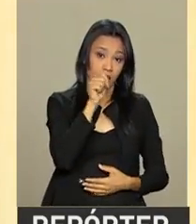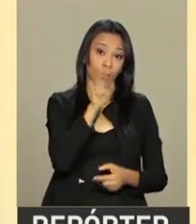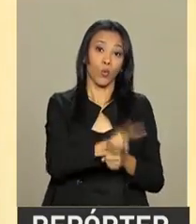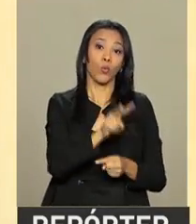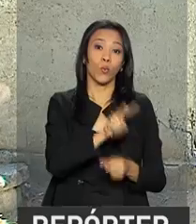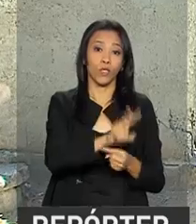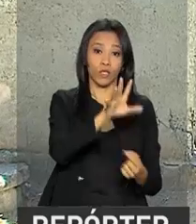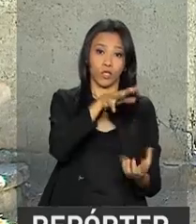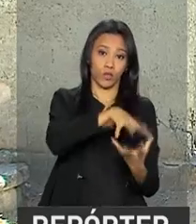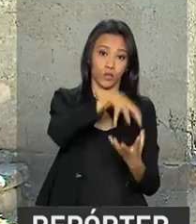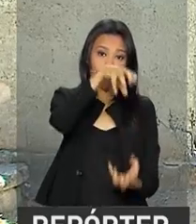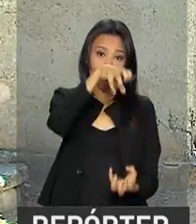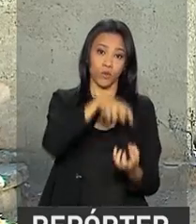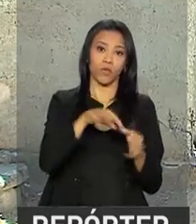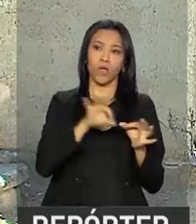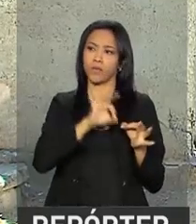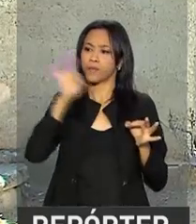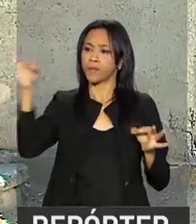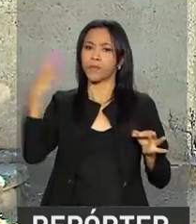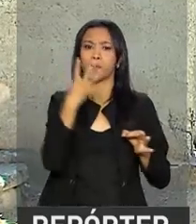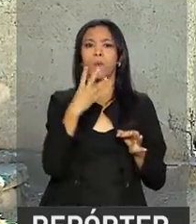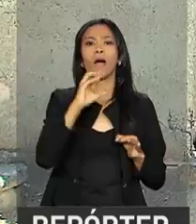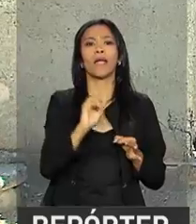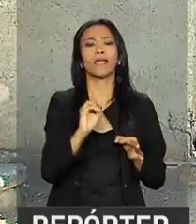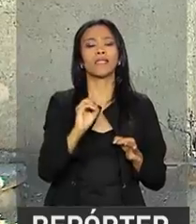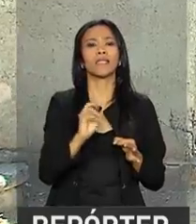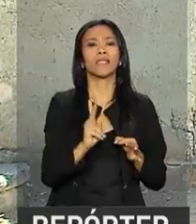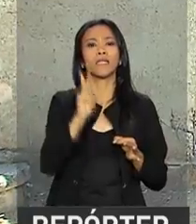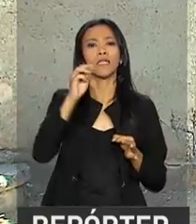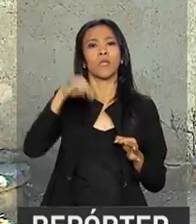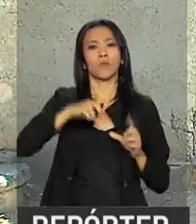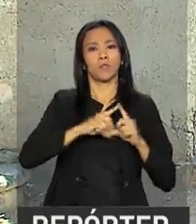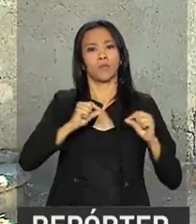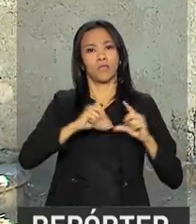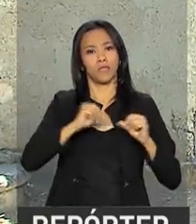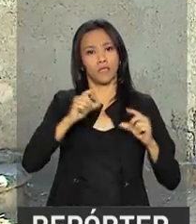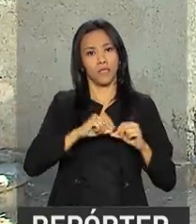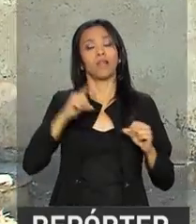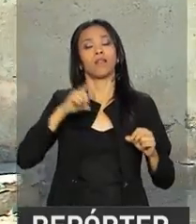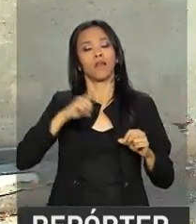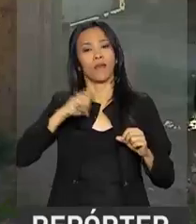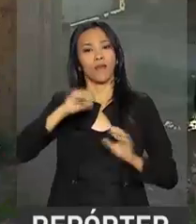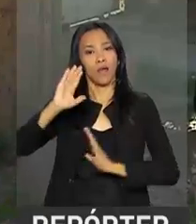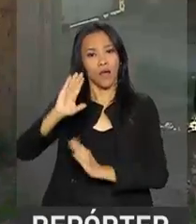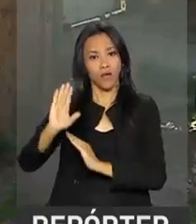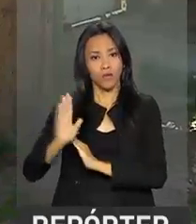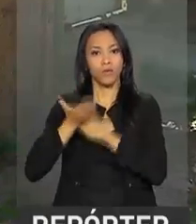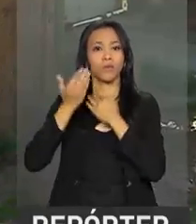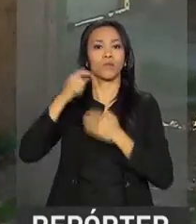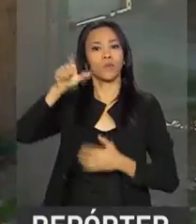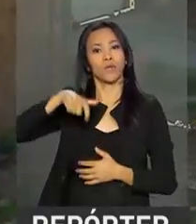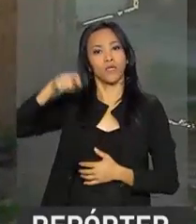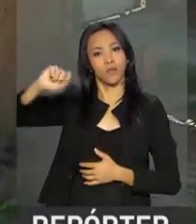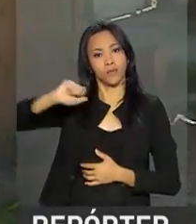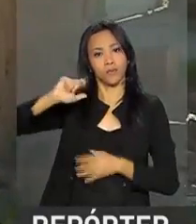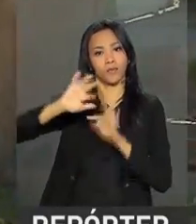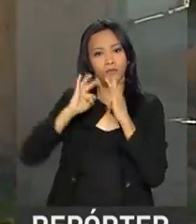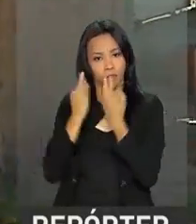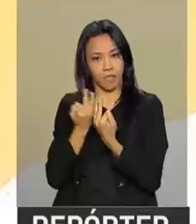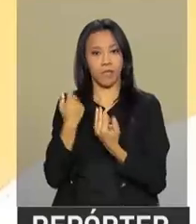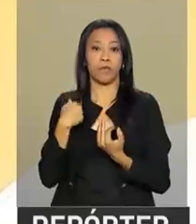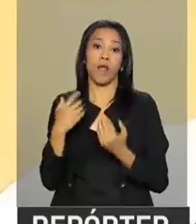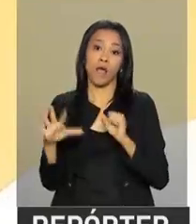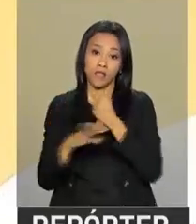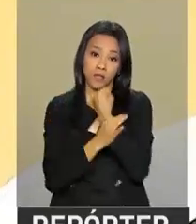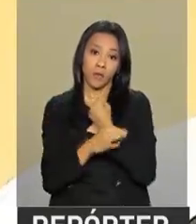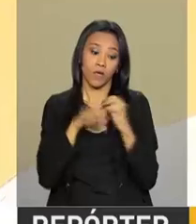Planaltina, cidade a cerca de 40 quilômetros de Brasília, conta com o benefício do programa Bolsa Família para garantir a educação dos filhos.